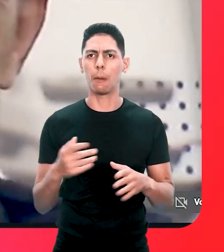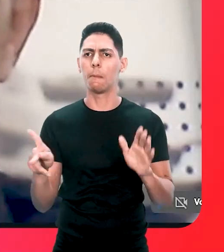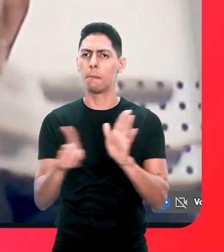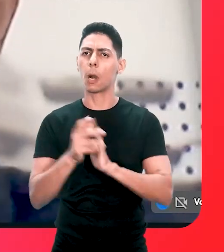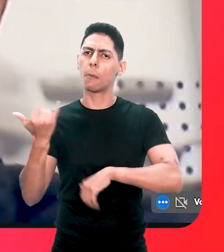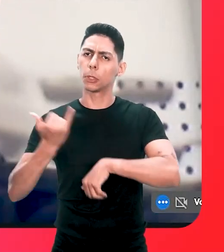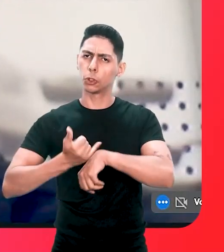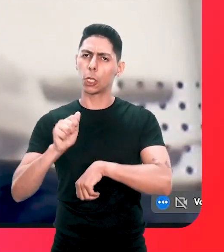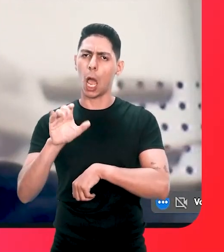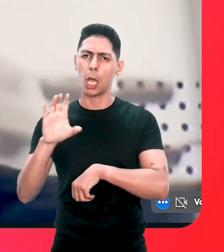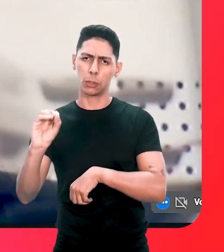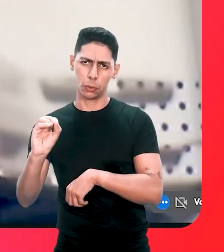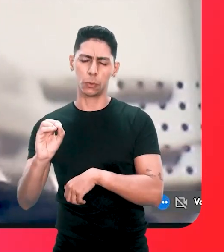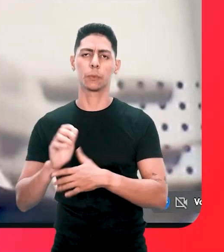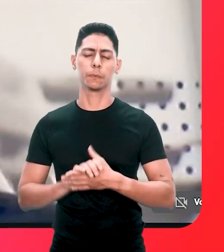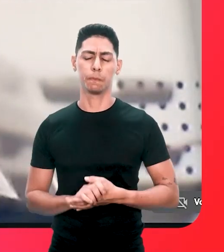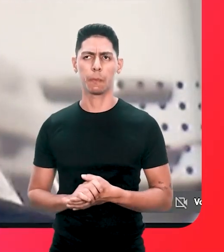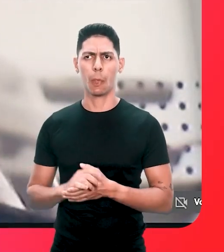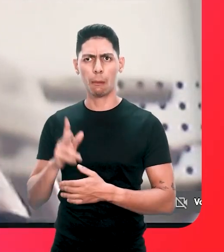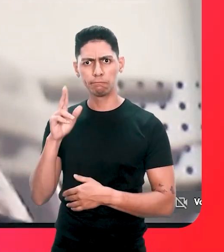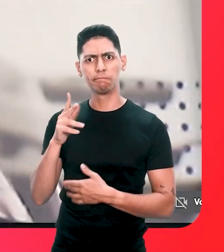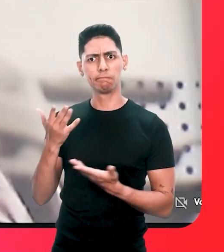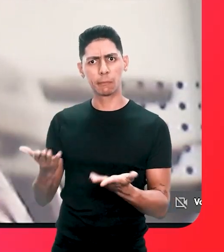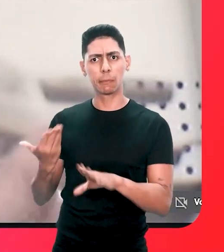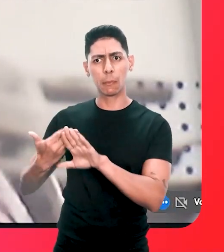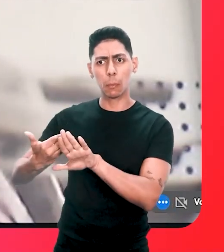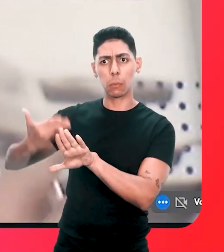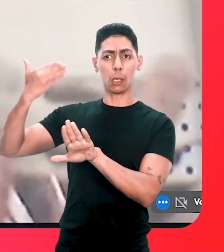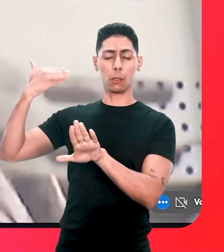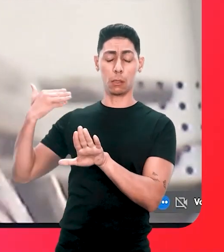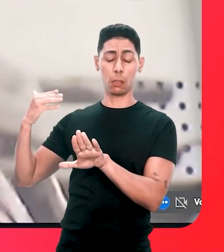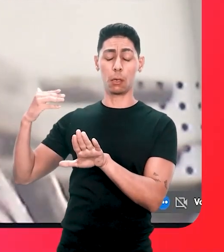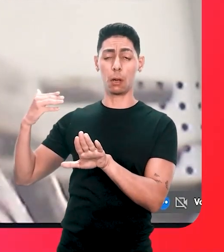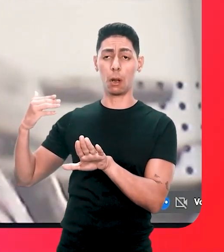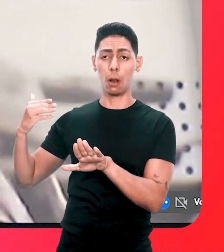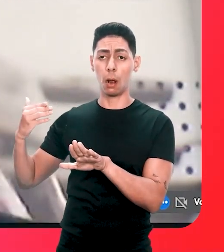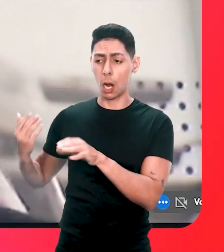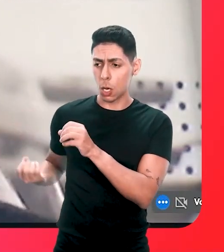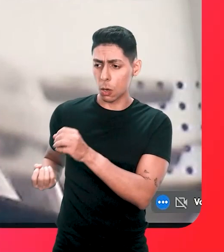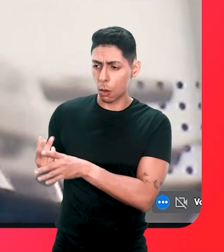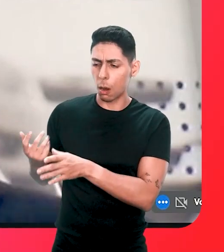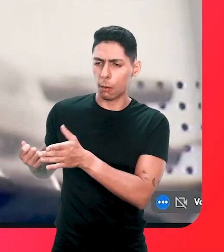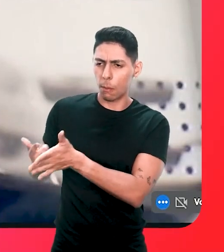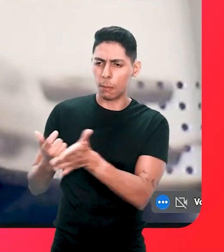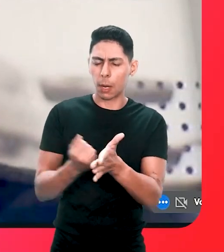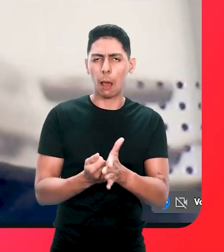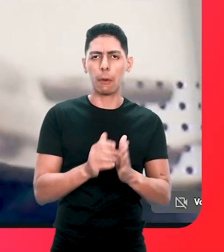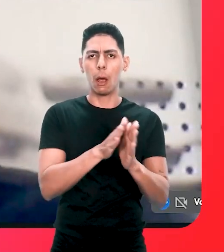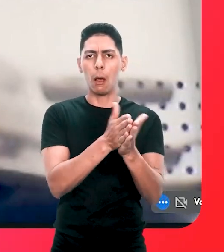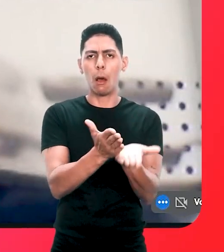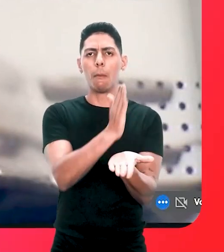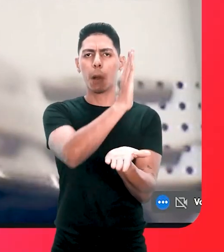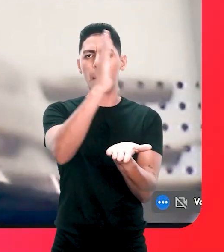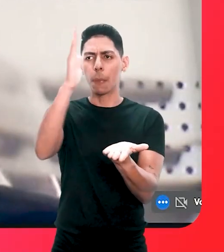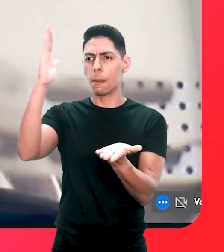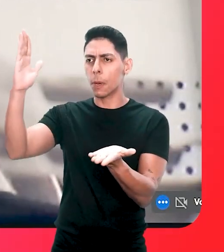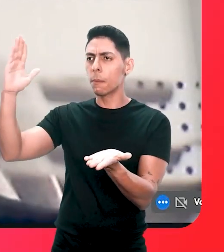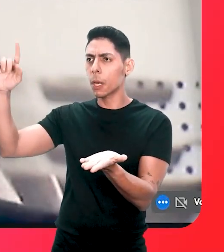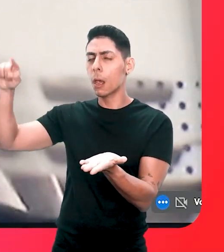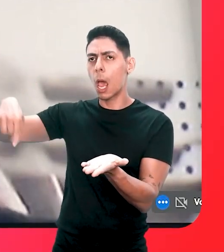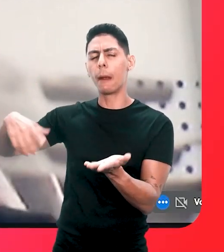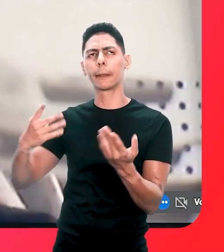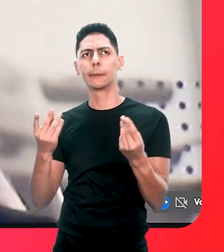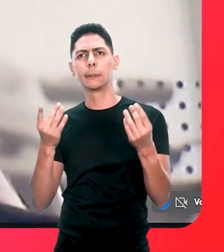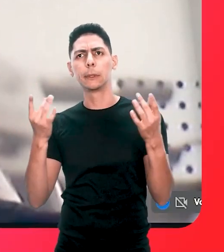olha só, porque naquela época as cozinhas, os armários, aquelas coisas eram